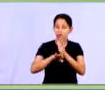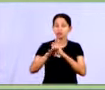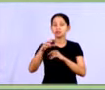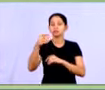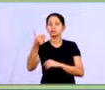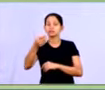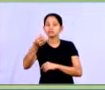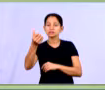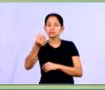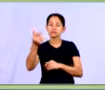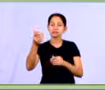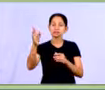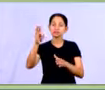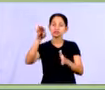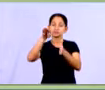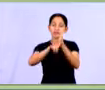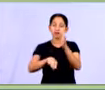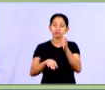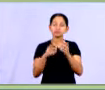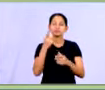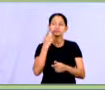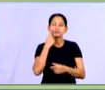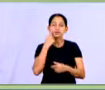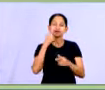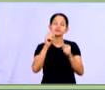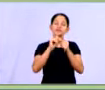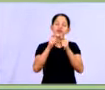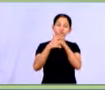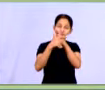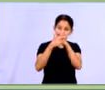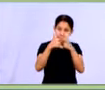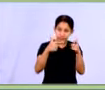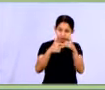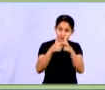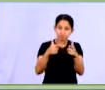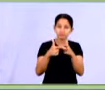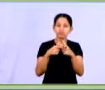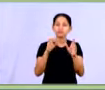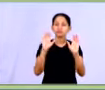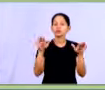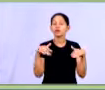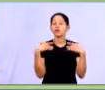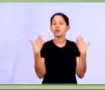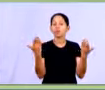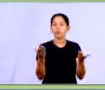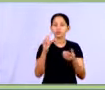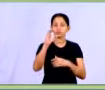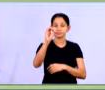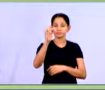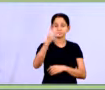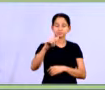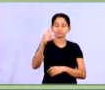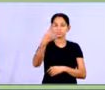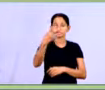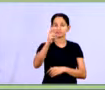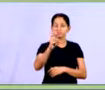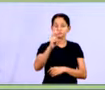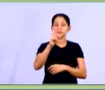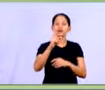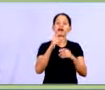saldo credor. Fazendo essa divisão entre numerador e denominador. A gente vai achar 0,45, a gente faz 2